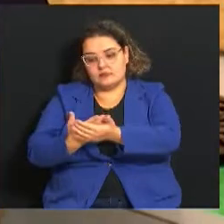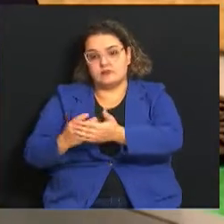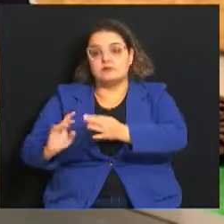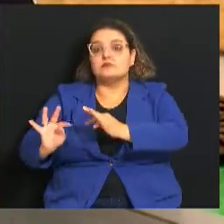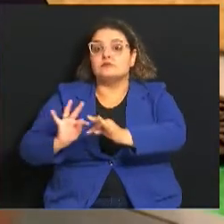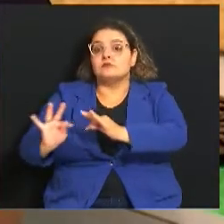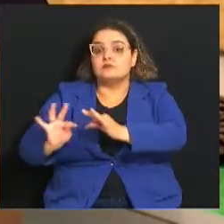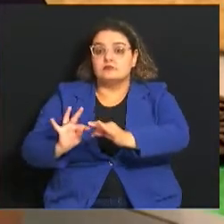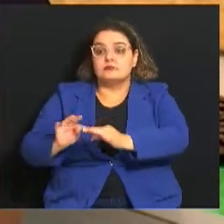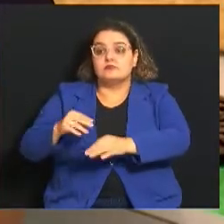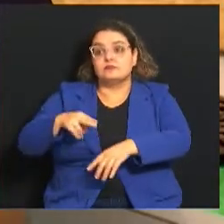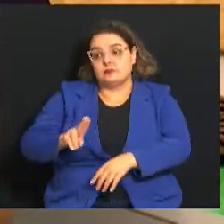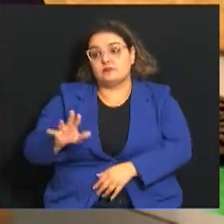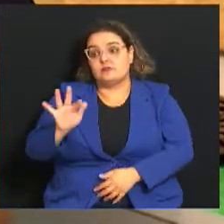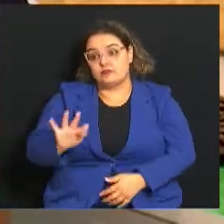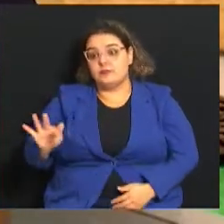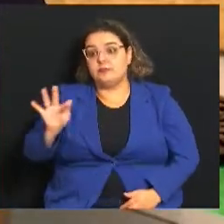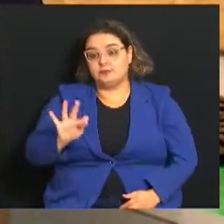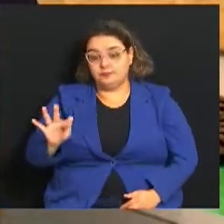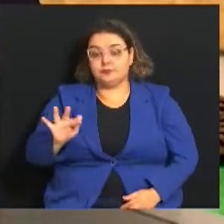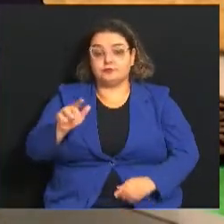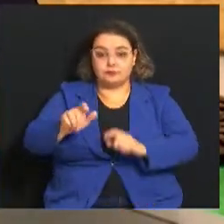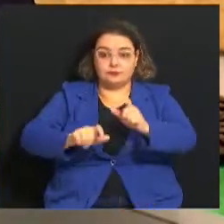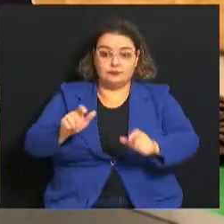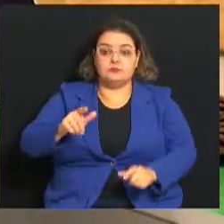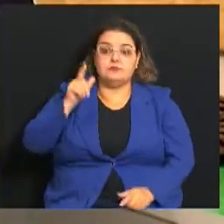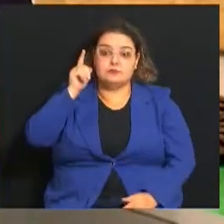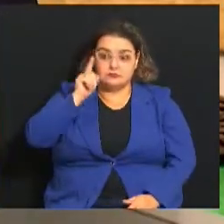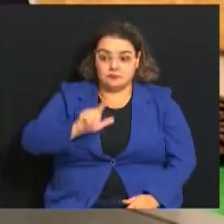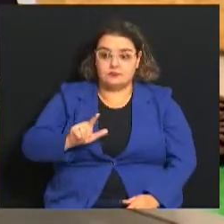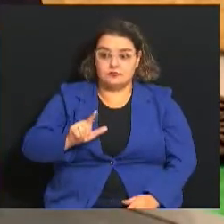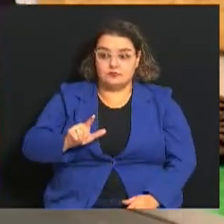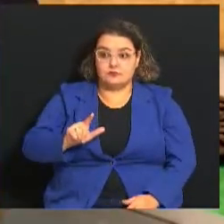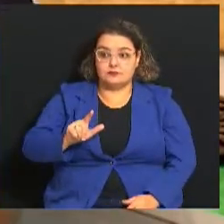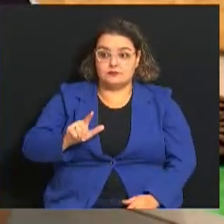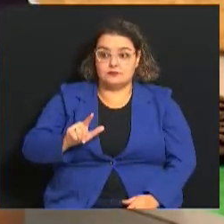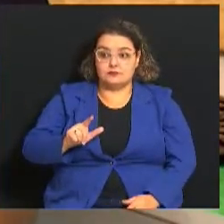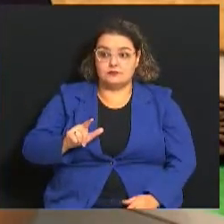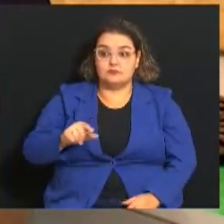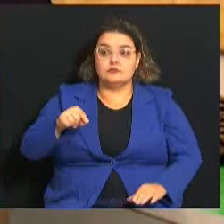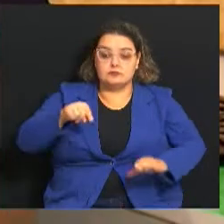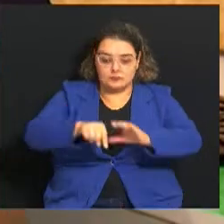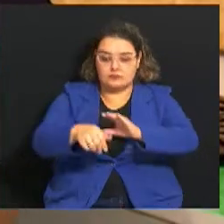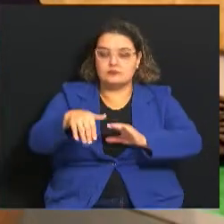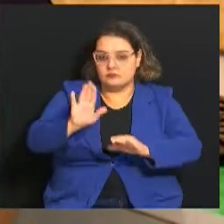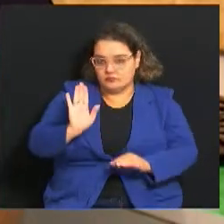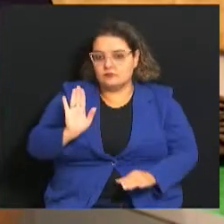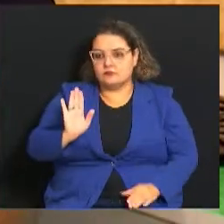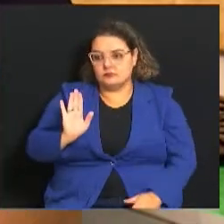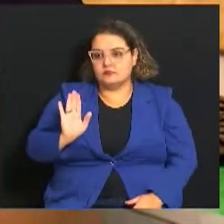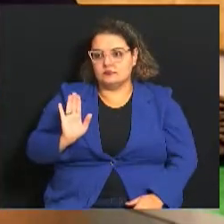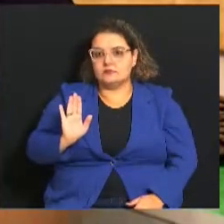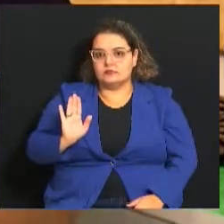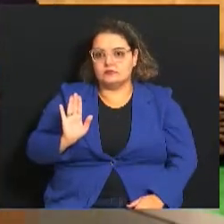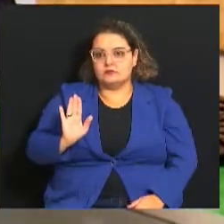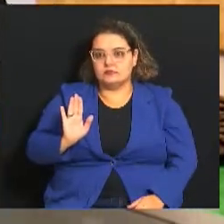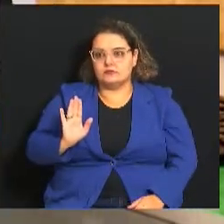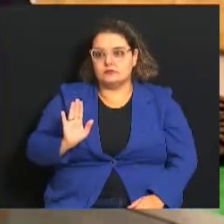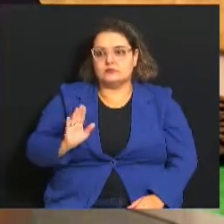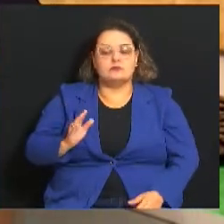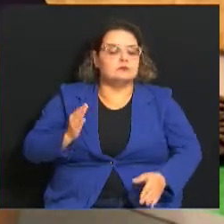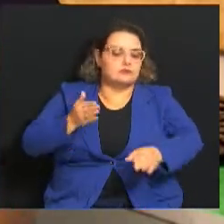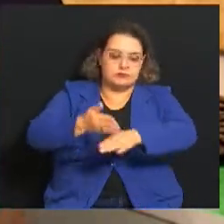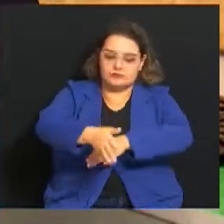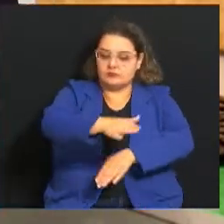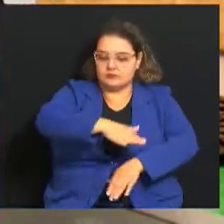né? E a gente tem uma alta taxa de pessoas que conseguem ir muito além daqui, né? Conseguem efetivamente ou entrar no mercado de